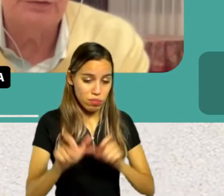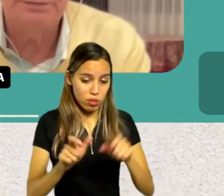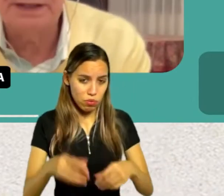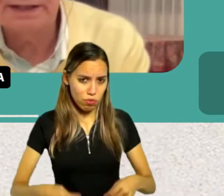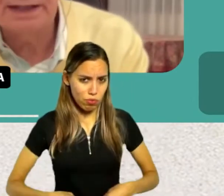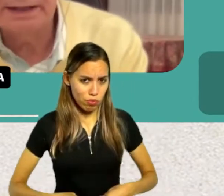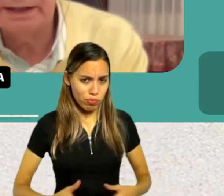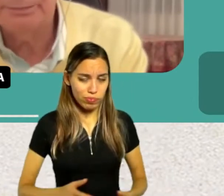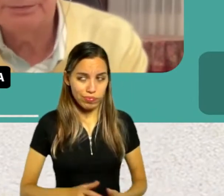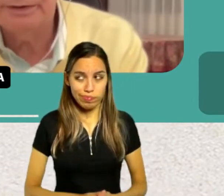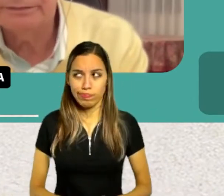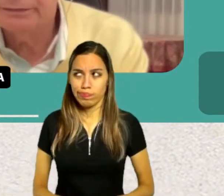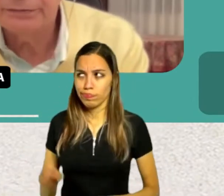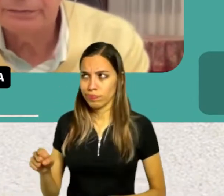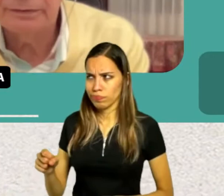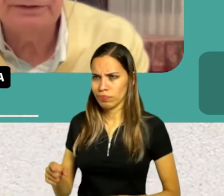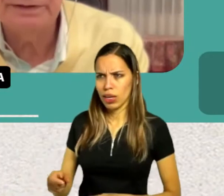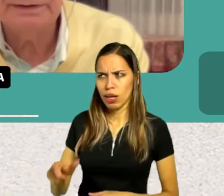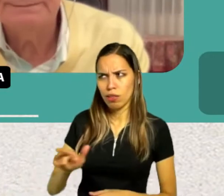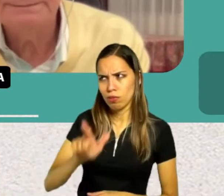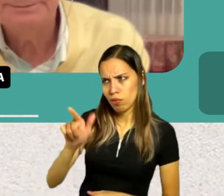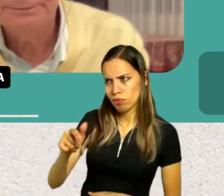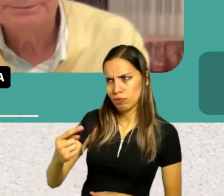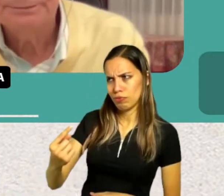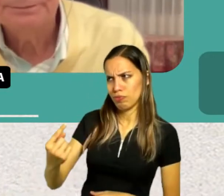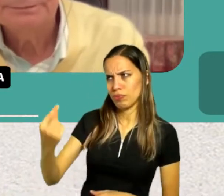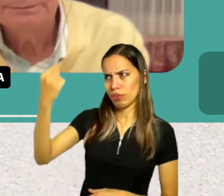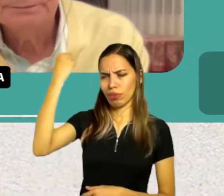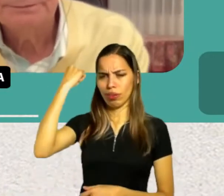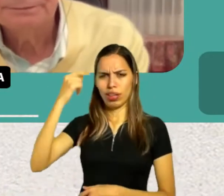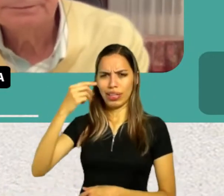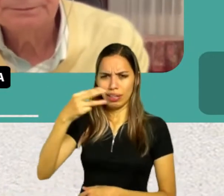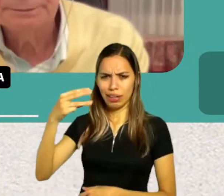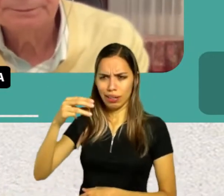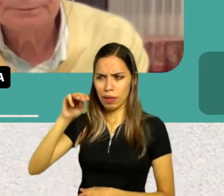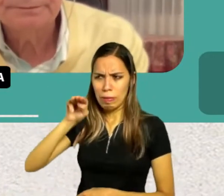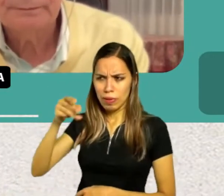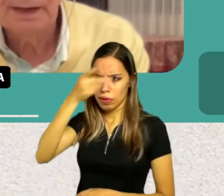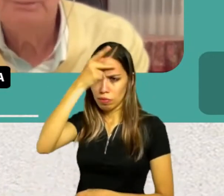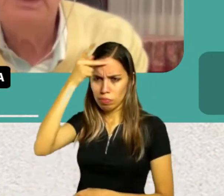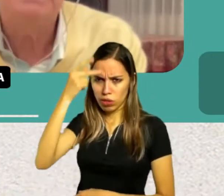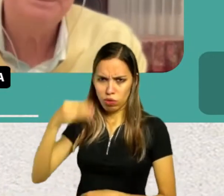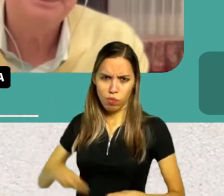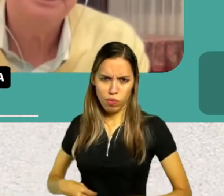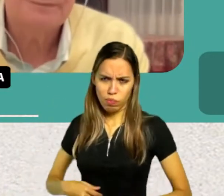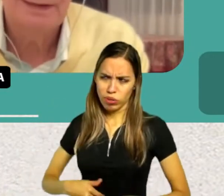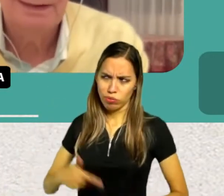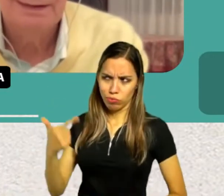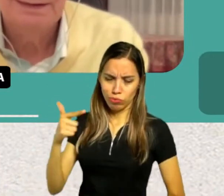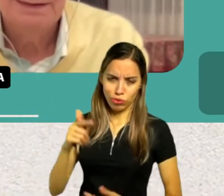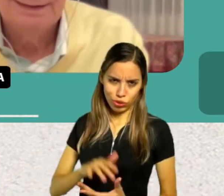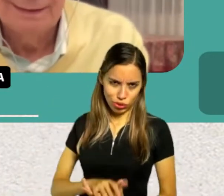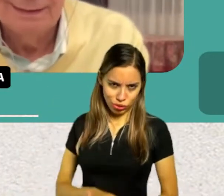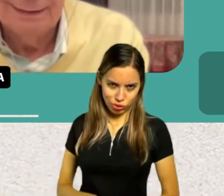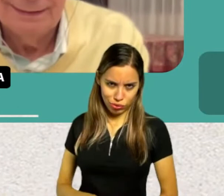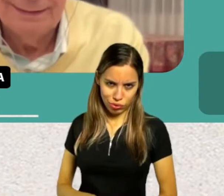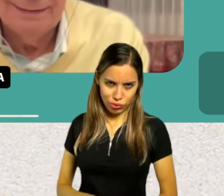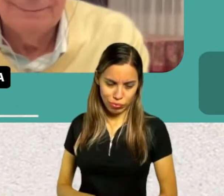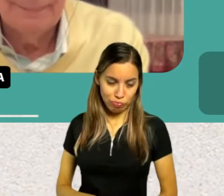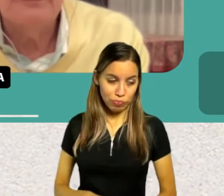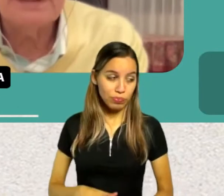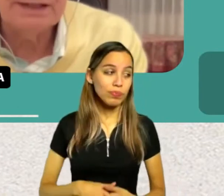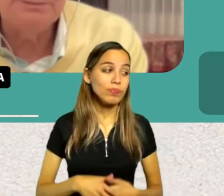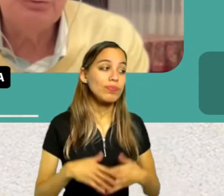passando fome naquela época. Isso não havia. Sem dúvida, sem dúvida. Bom, Drauzio,